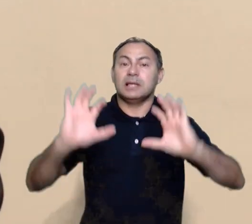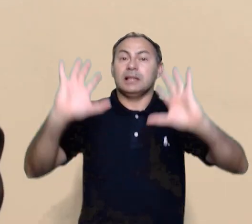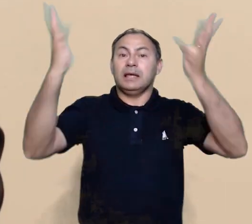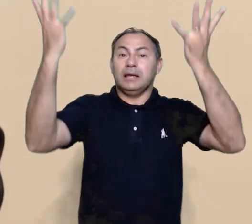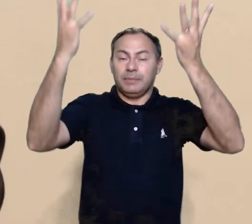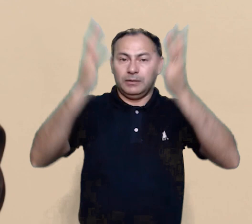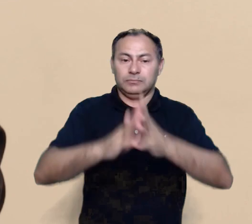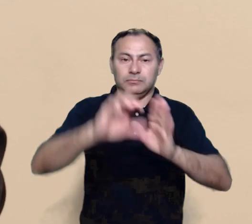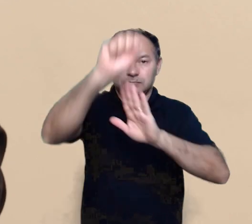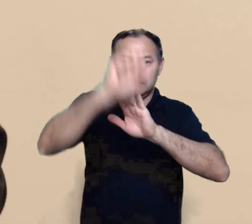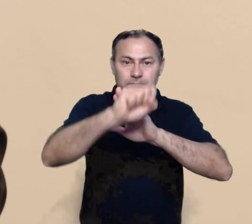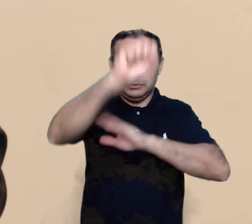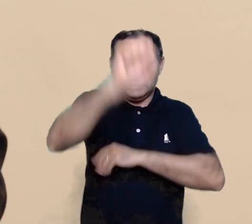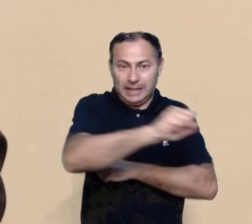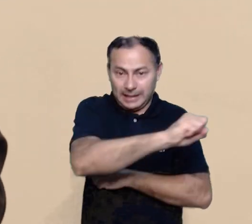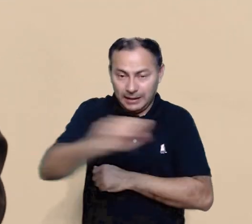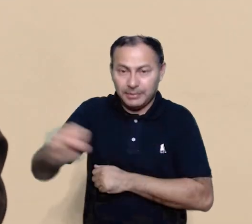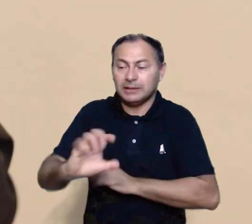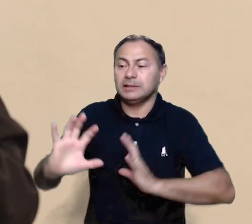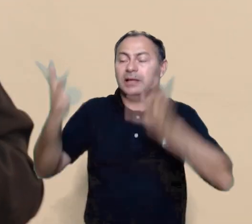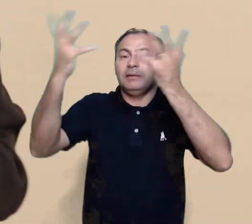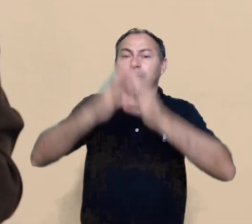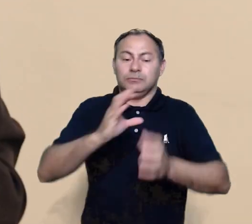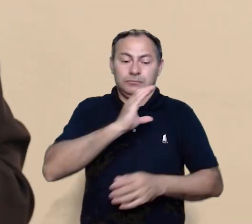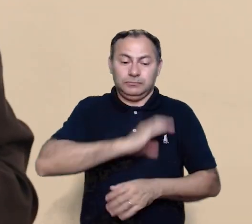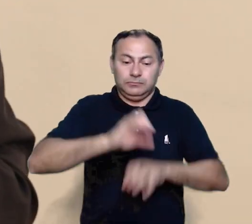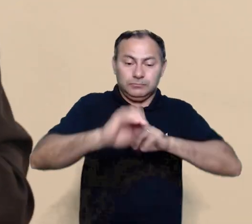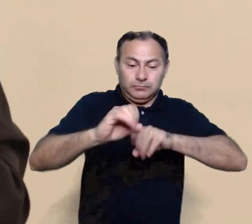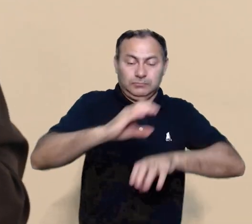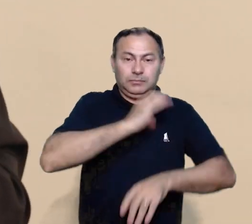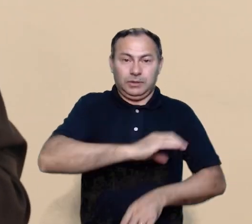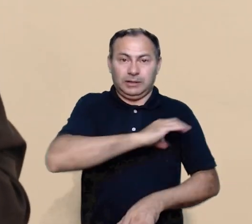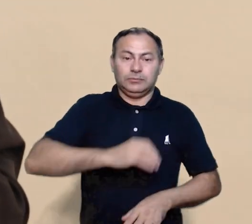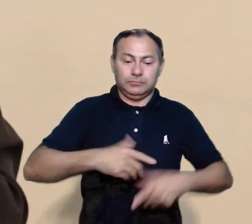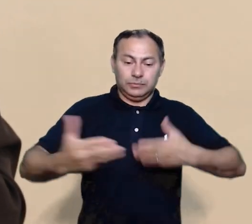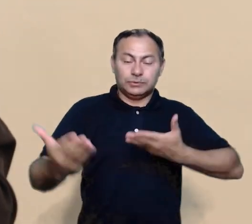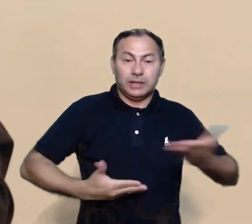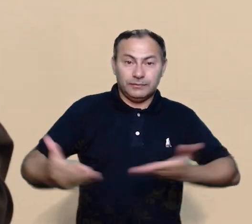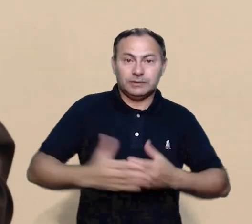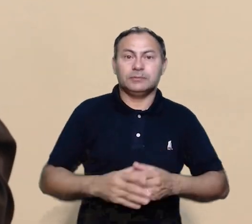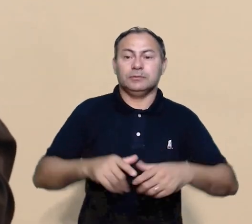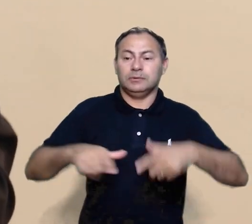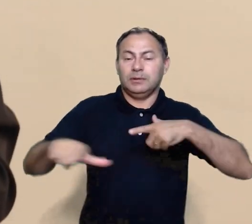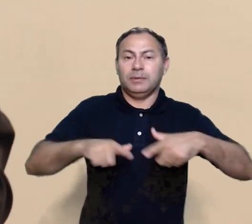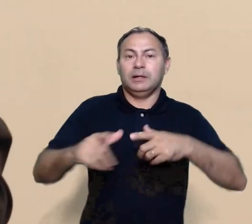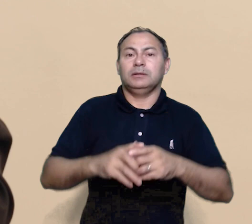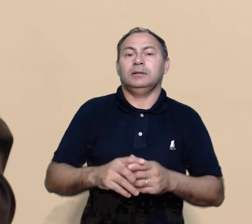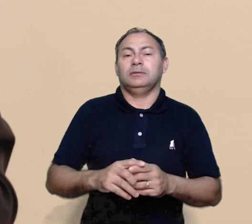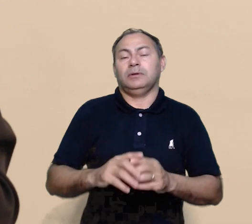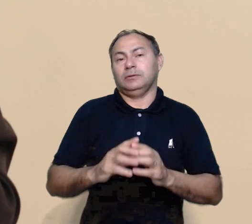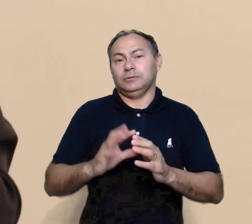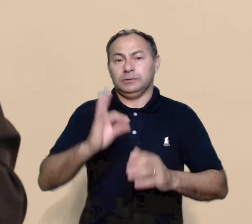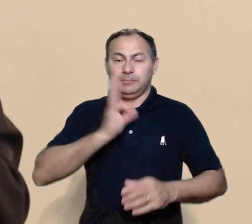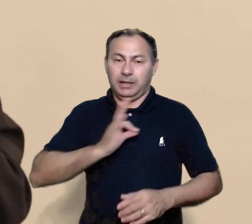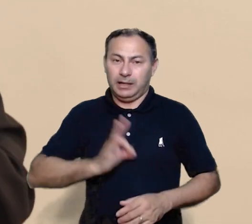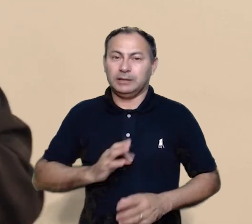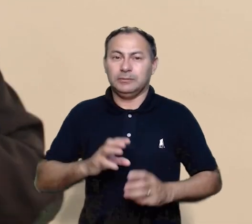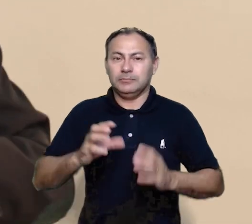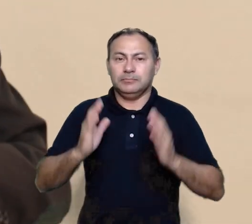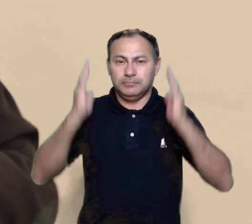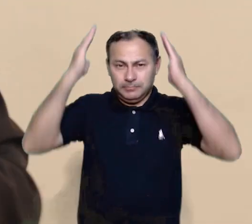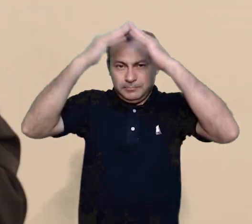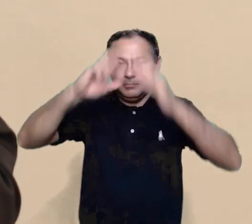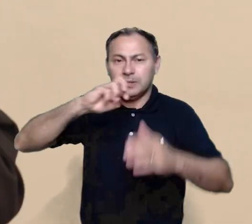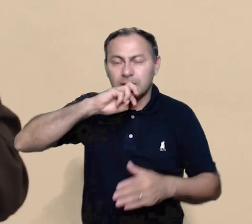celebra no sacramentos que se anuncia no Querigma na catequese com serviço do magistério e hoje podemos dizer